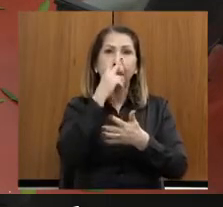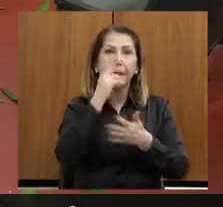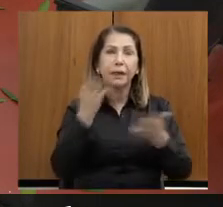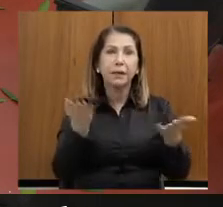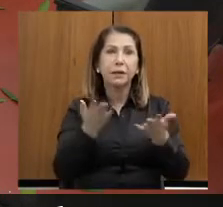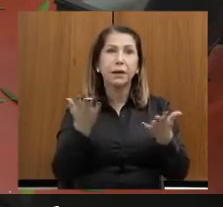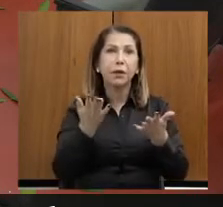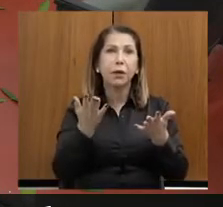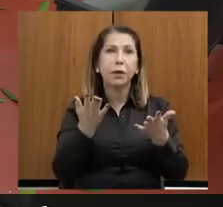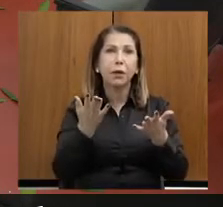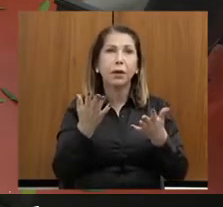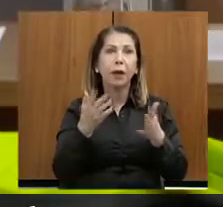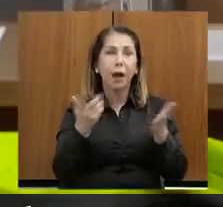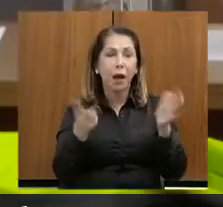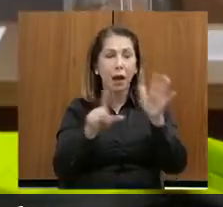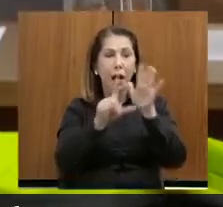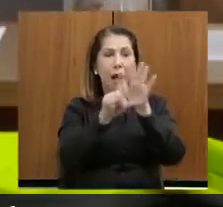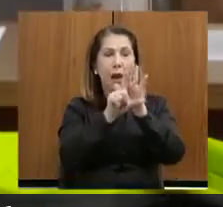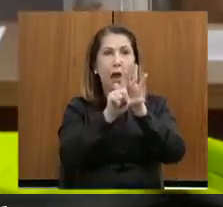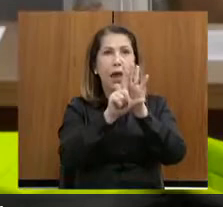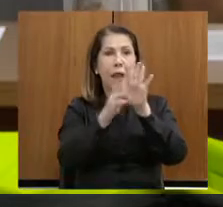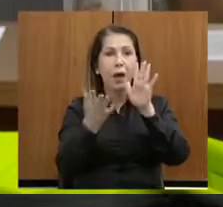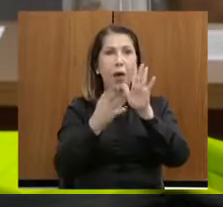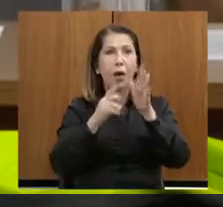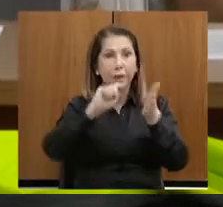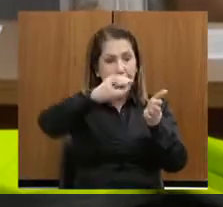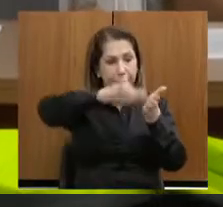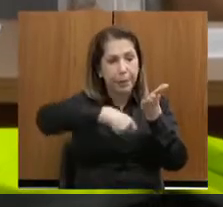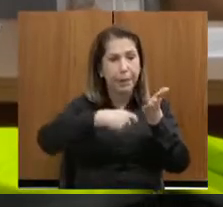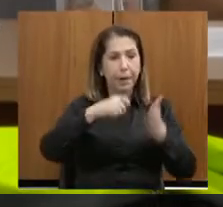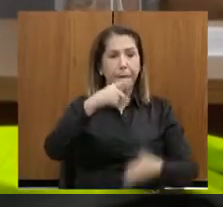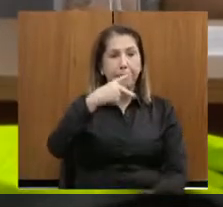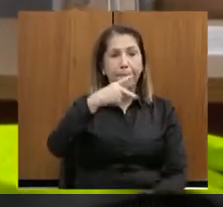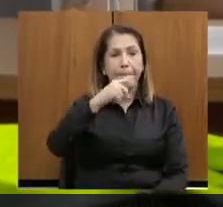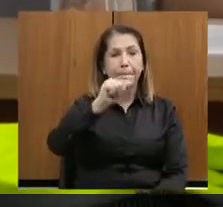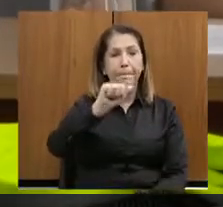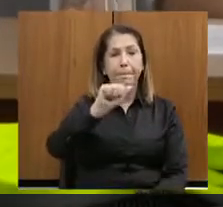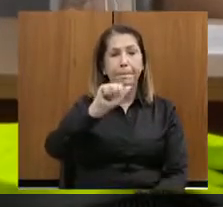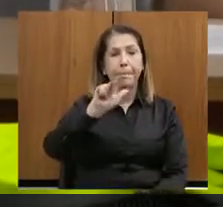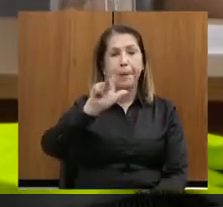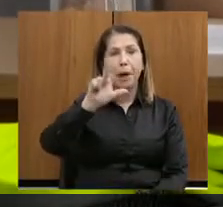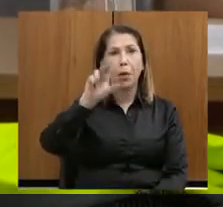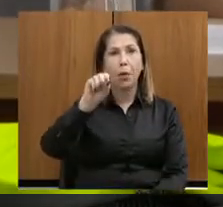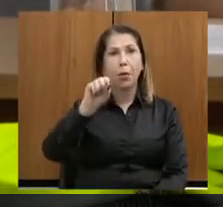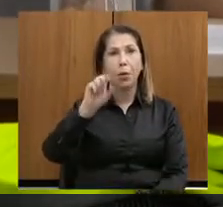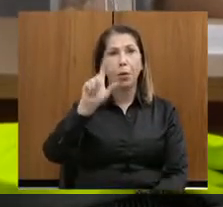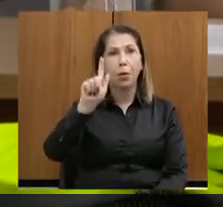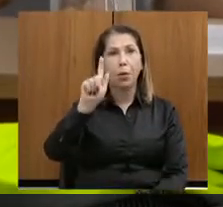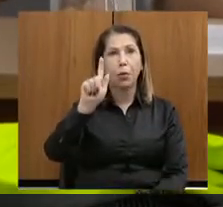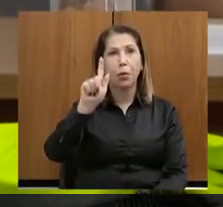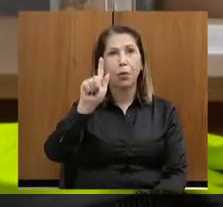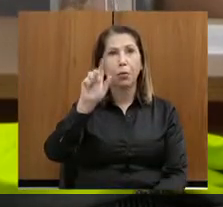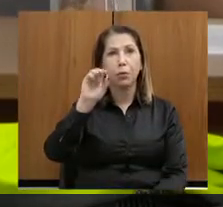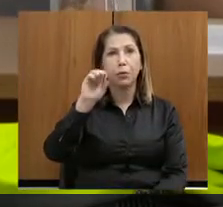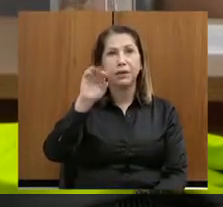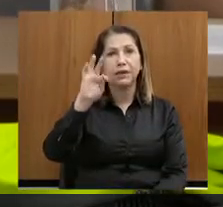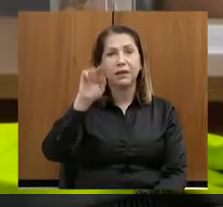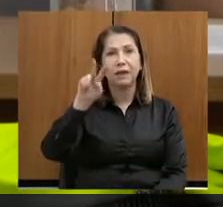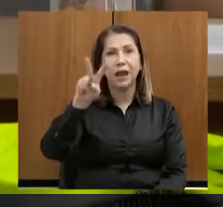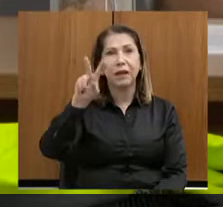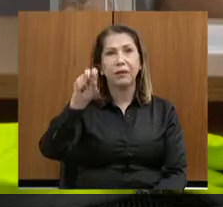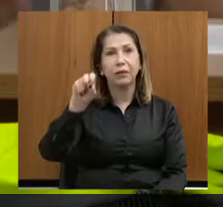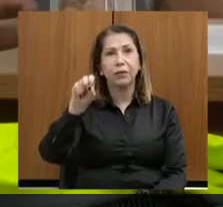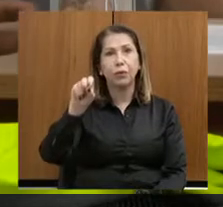tendo agora vai foi aprovada a Lei Paulo Gustavo né e parece com uma breve leitura lá tá falando que era bom até a gente